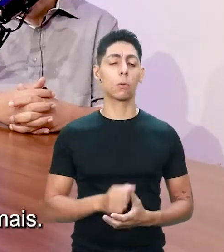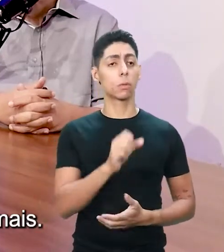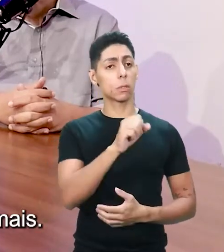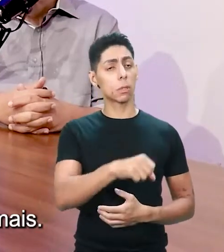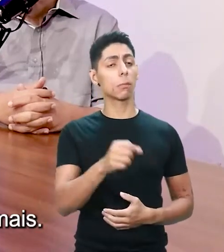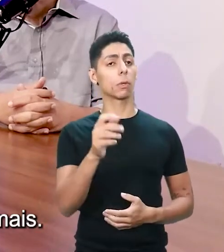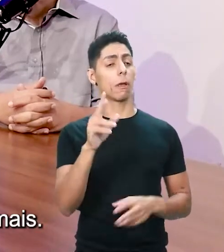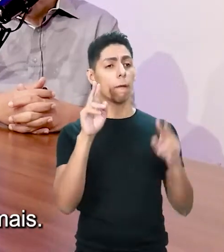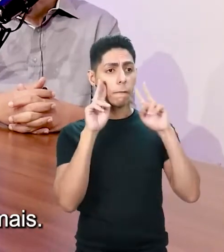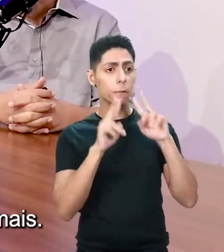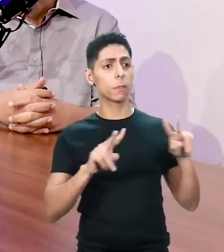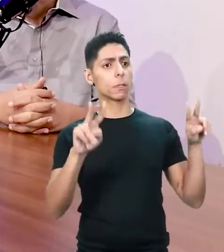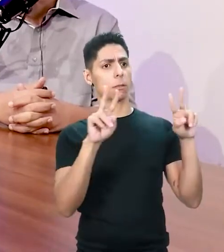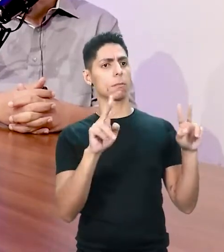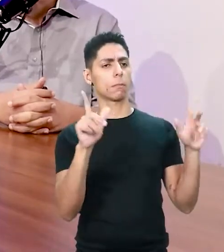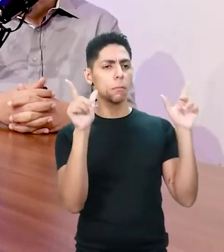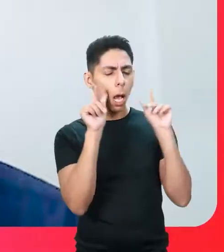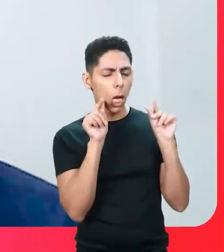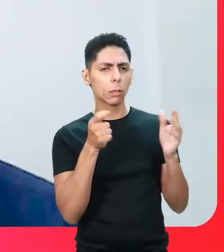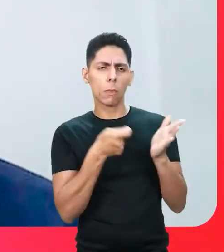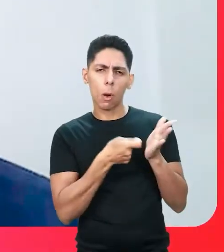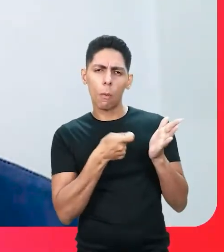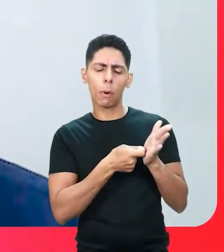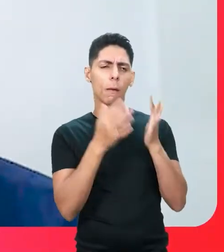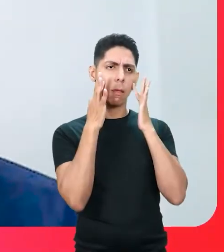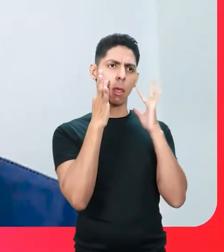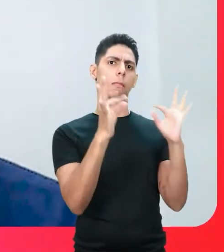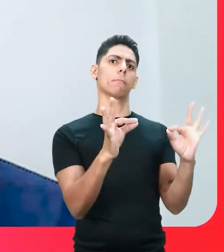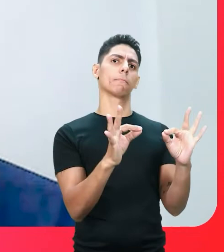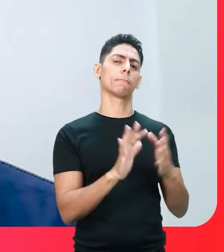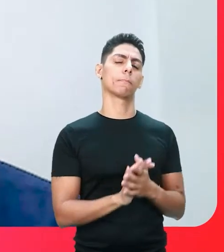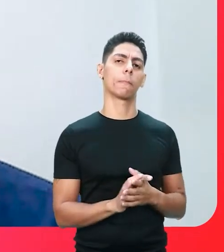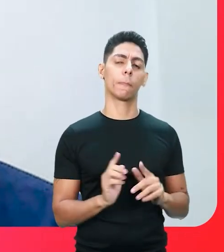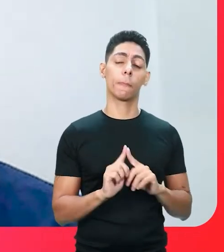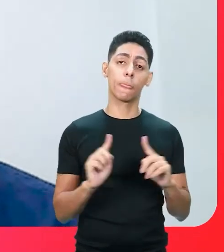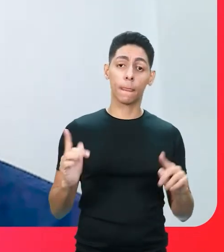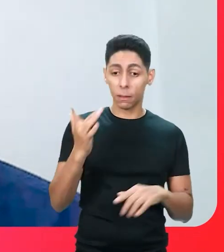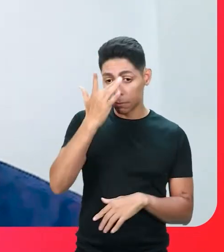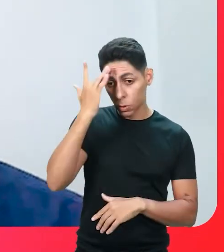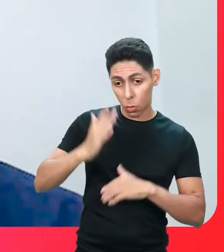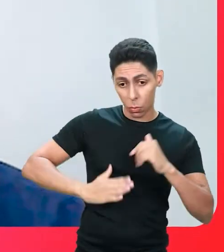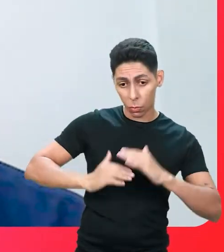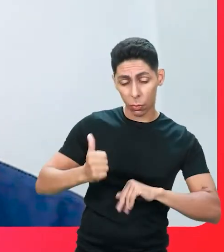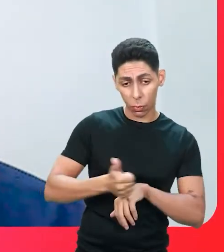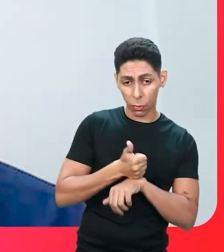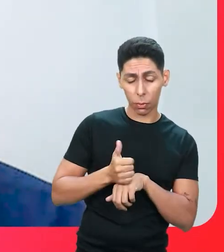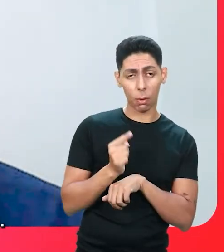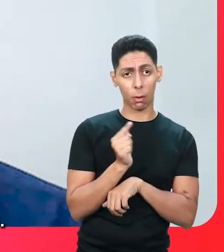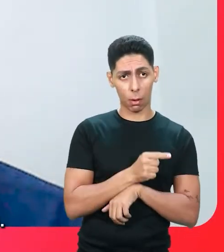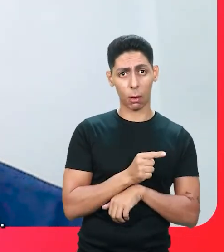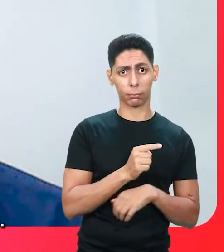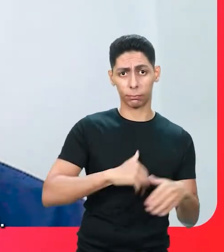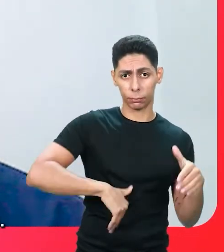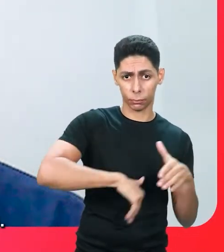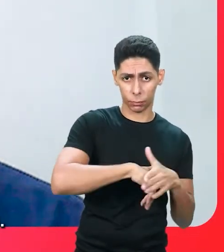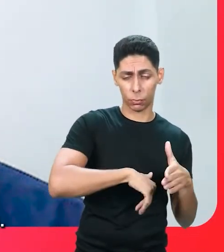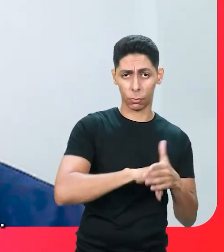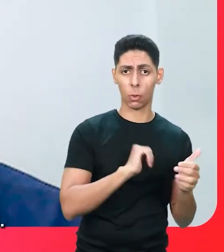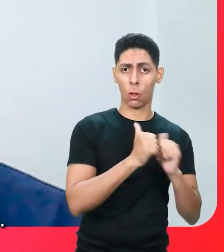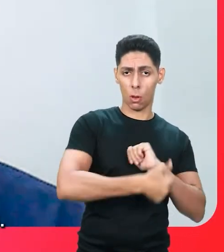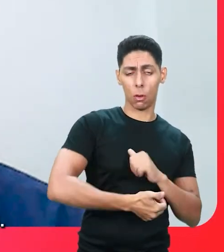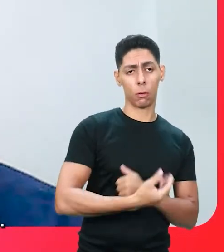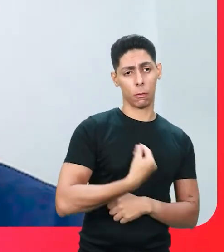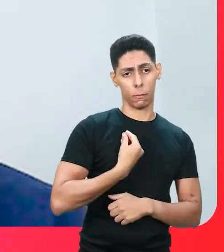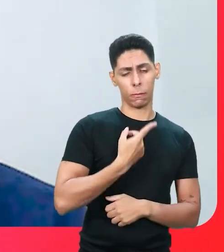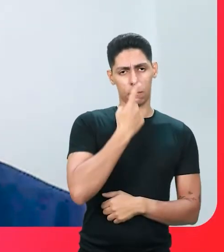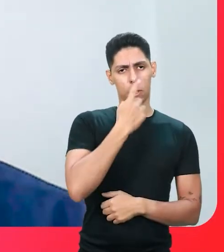eu me cobrava ter mais atenção ainda. Né? Mas, enfim, os jogadores de futebol que conviviam comigo sabiam.